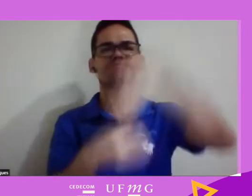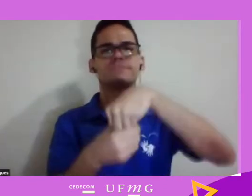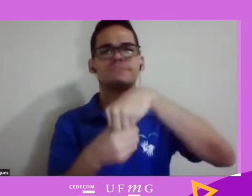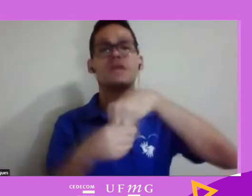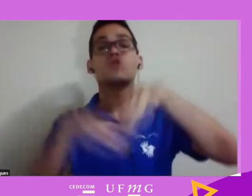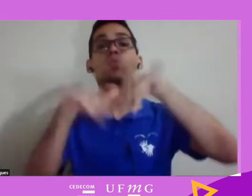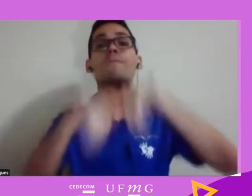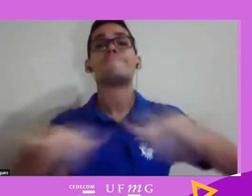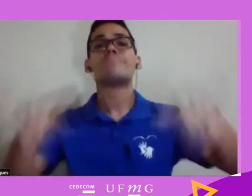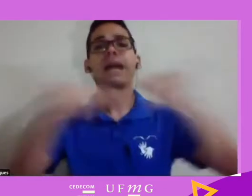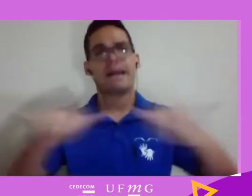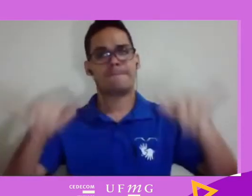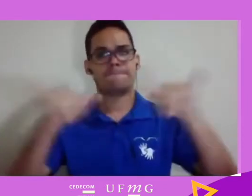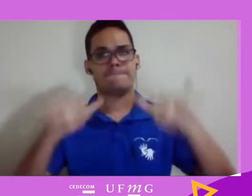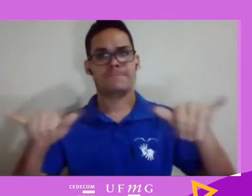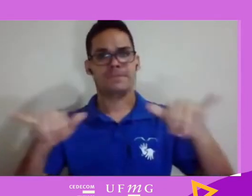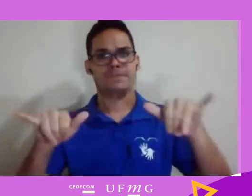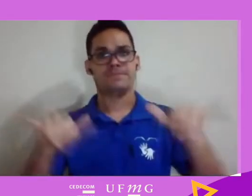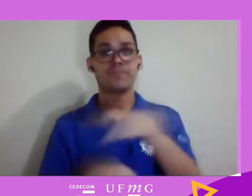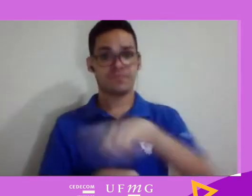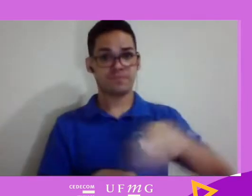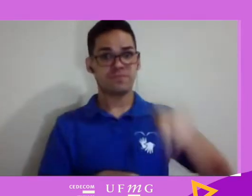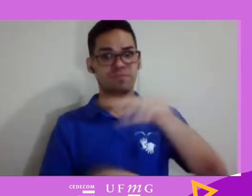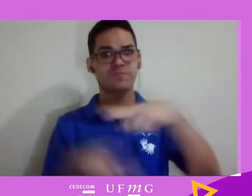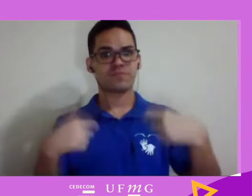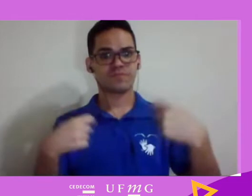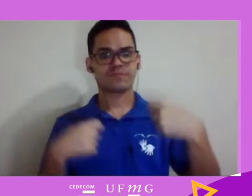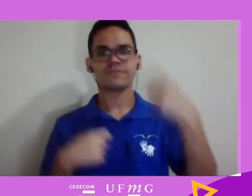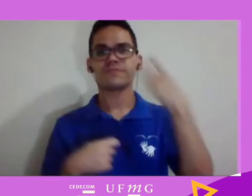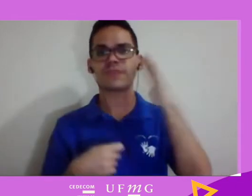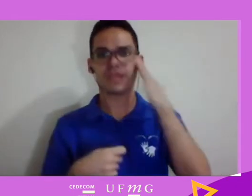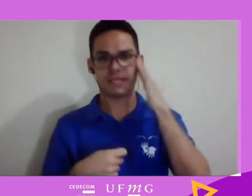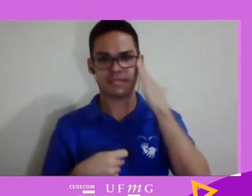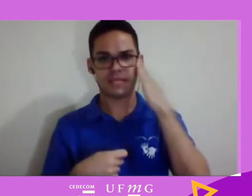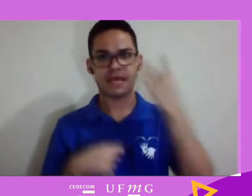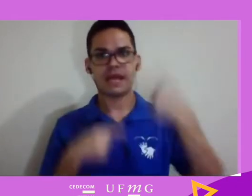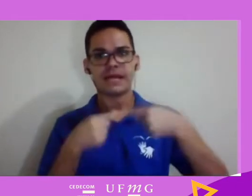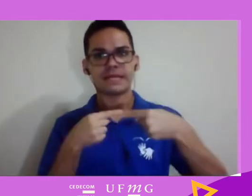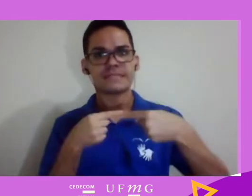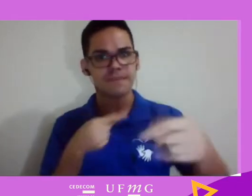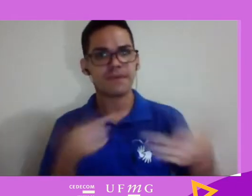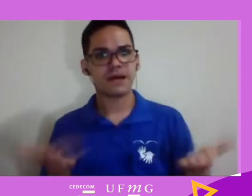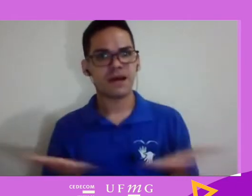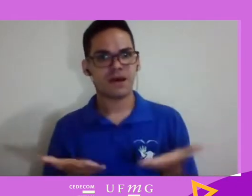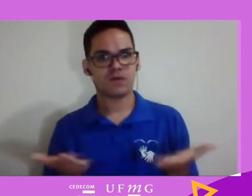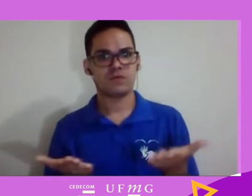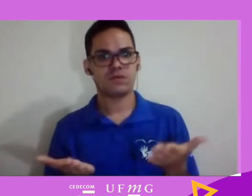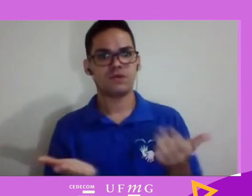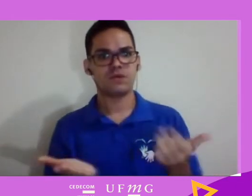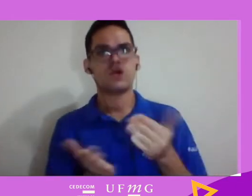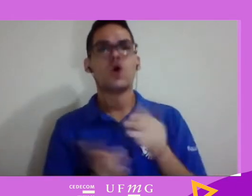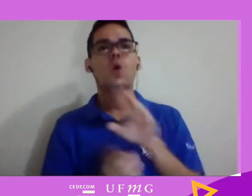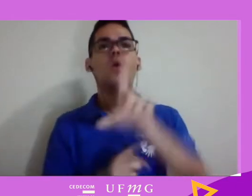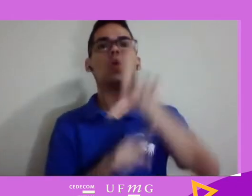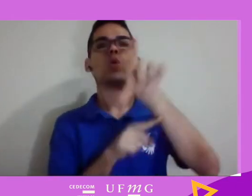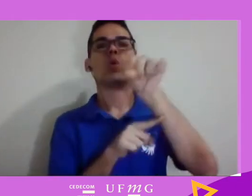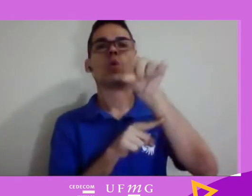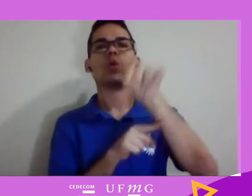porque, por exemplo, nessa semana, o Twitter começou a recomendar que as marcas prestassem atenção